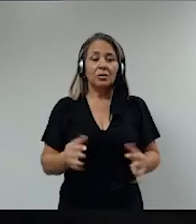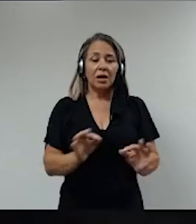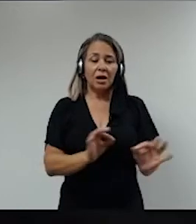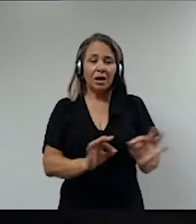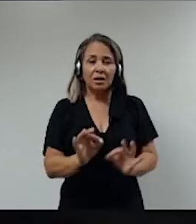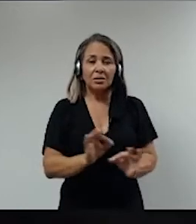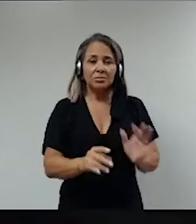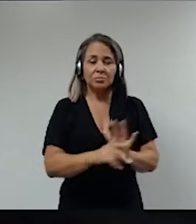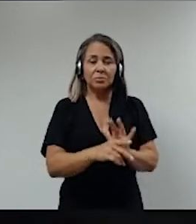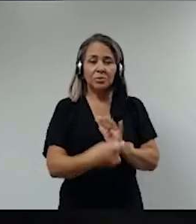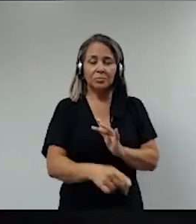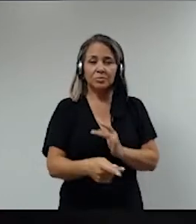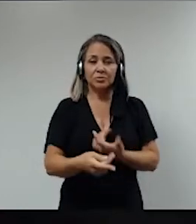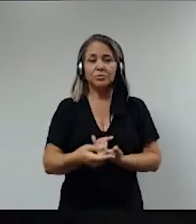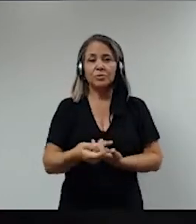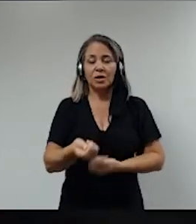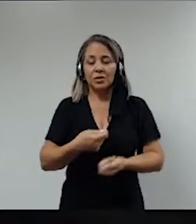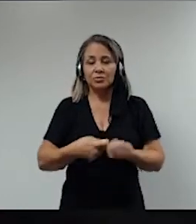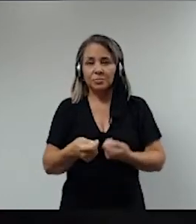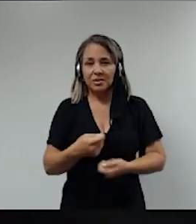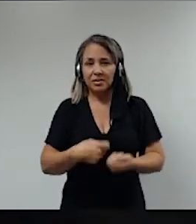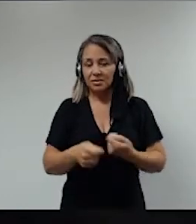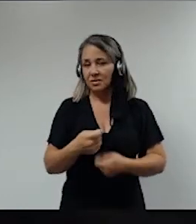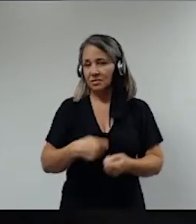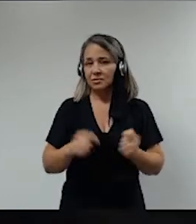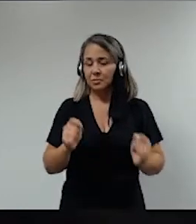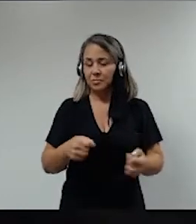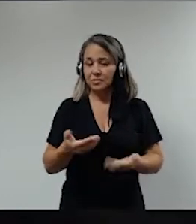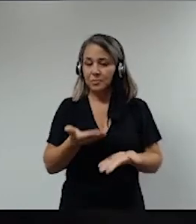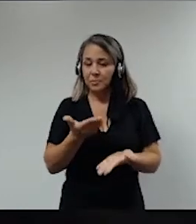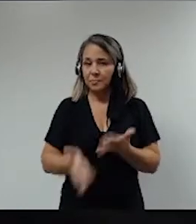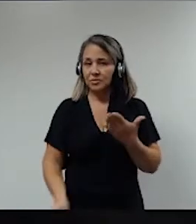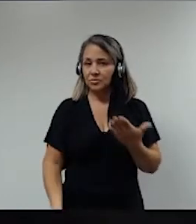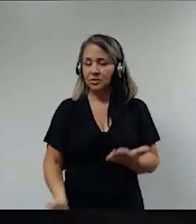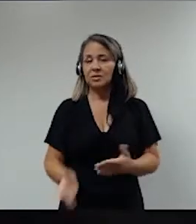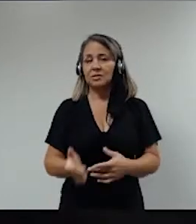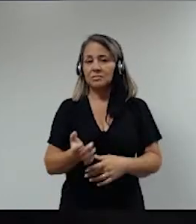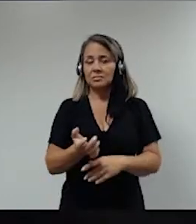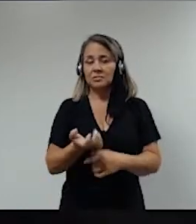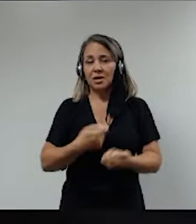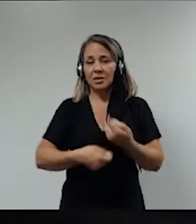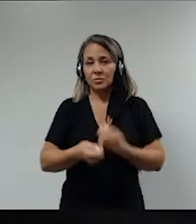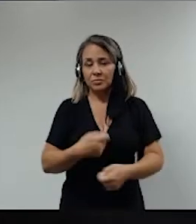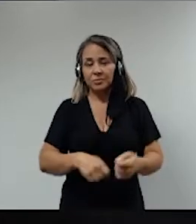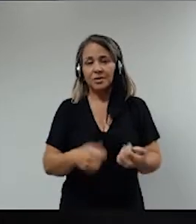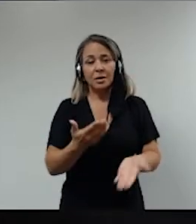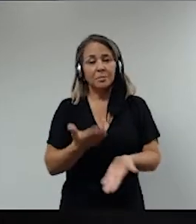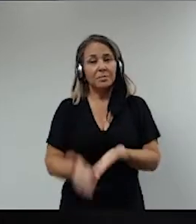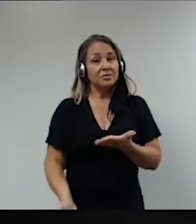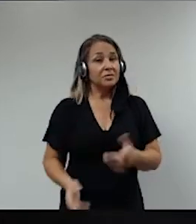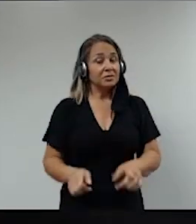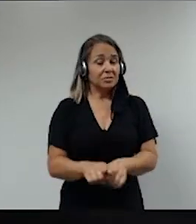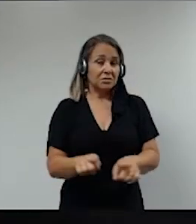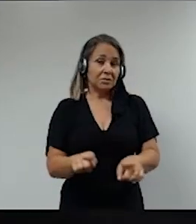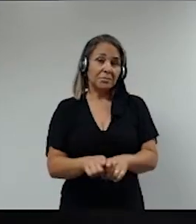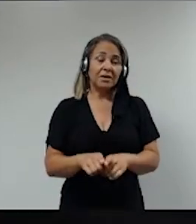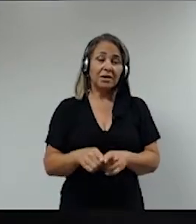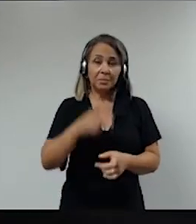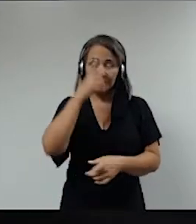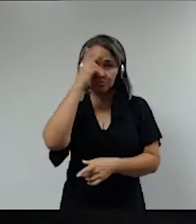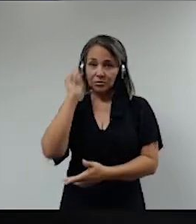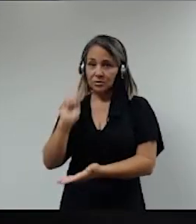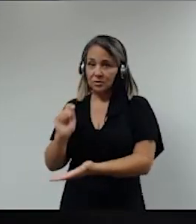de mercado que sejam prejudiciais à economia e, acima de tudo, prejudiciais ao